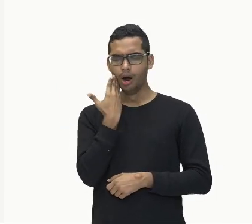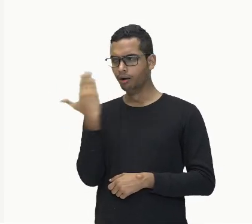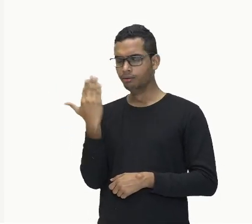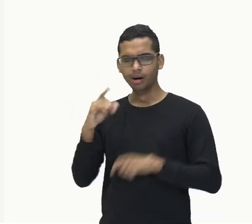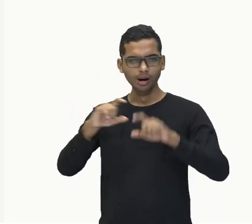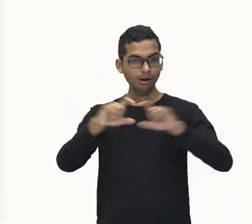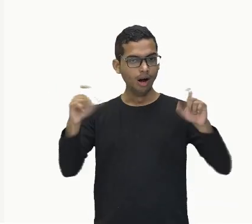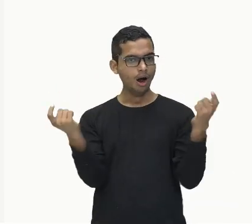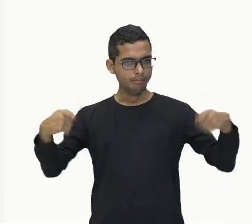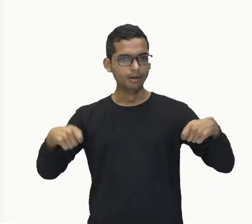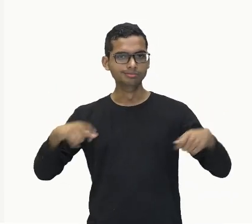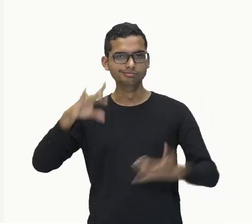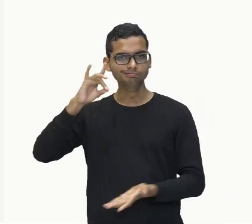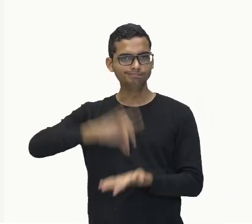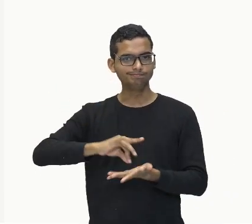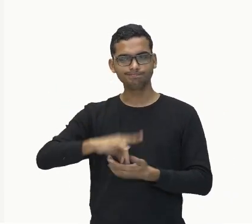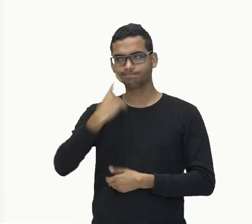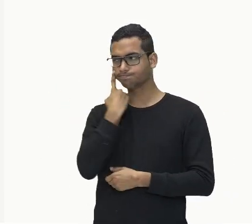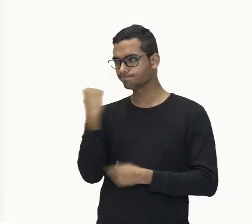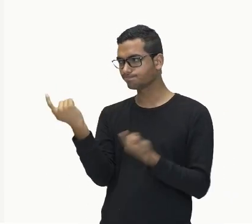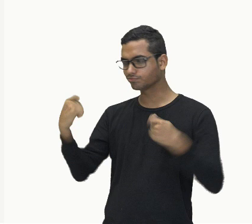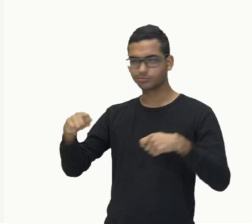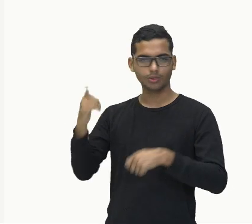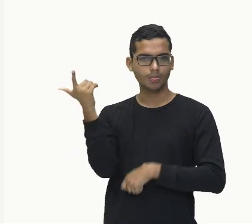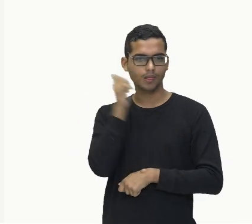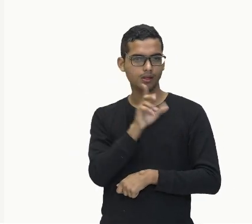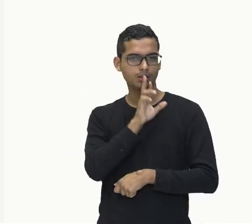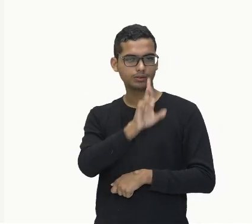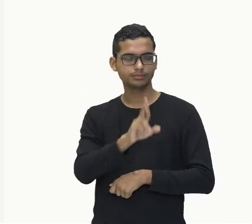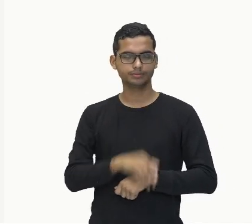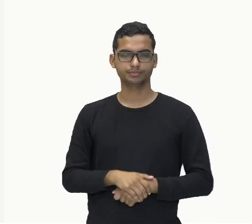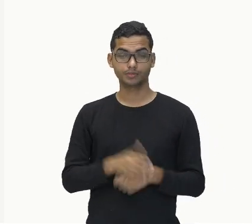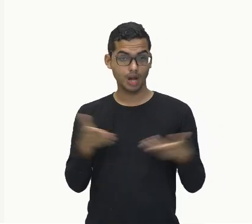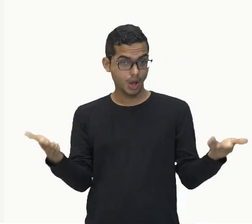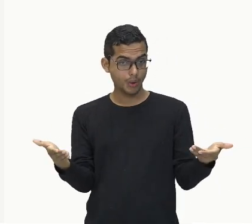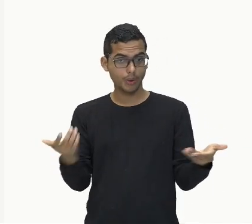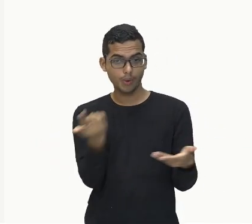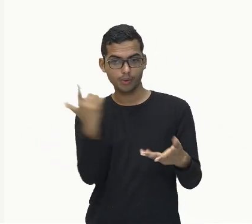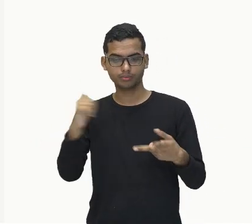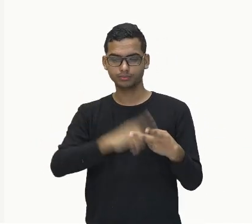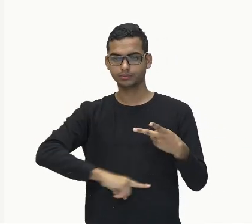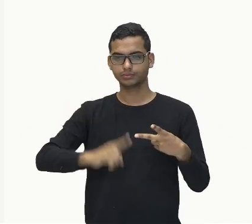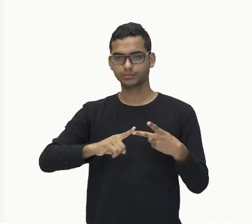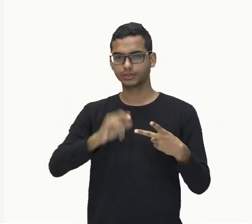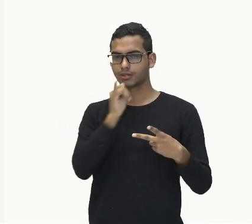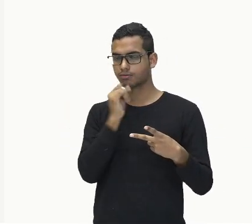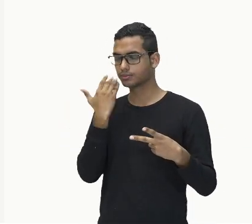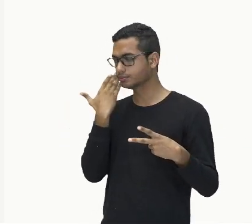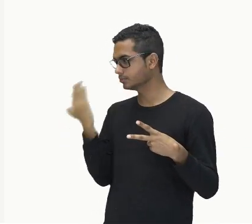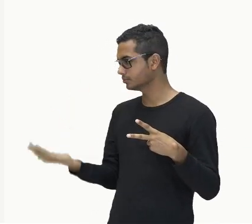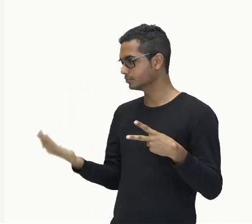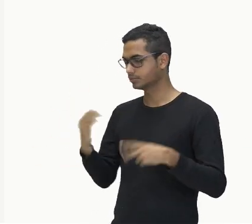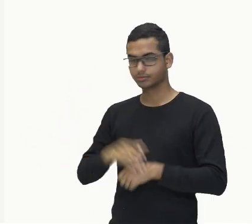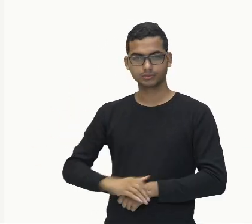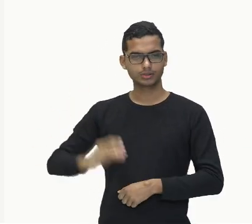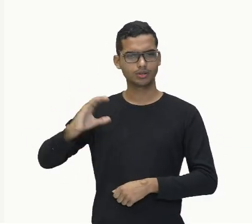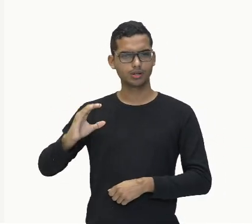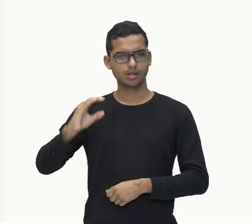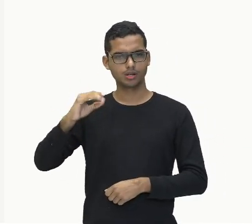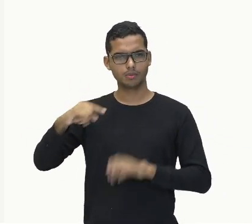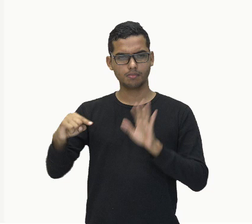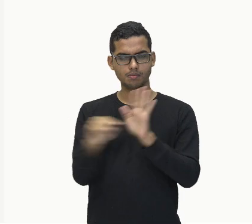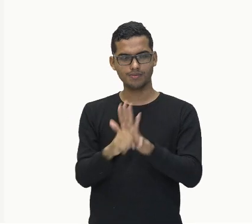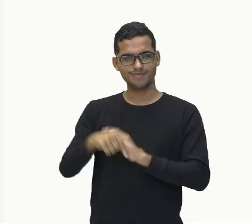completamente possível. Se a gente for verificar, a gente vai chegar nesse resultado. Agora, vejam que a gente não vai conseguir ter uma combinação